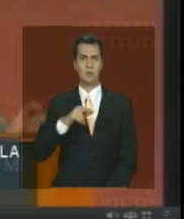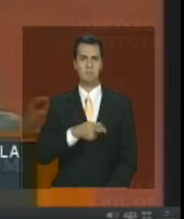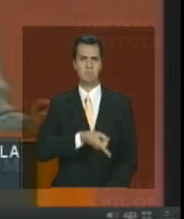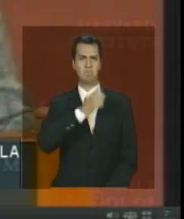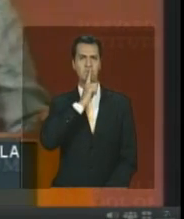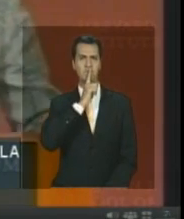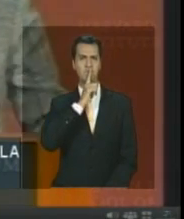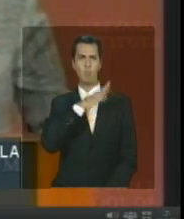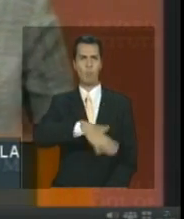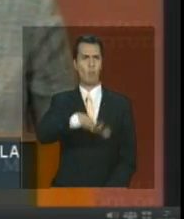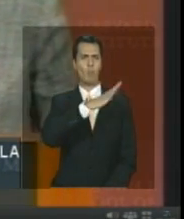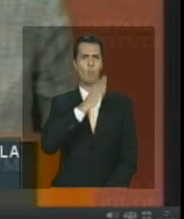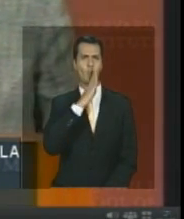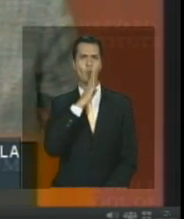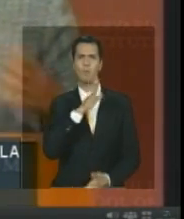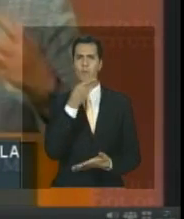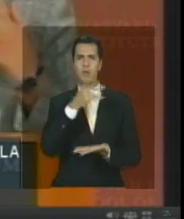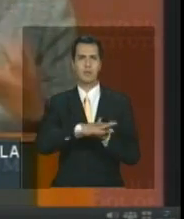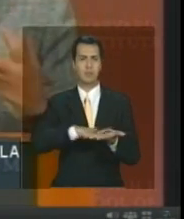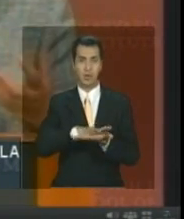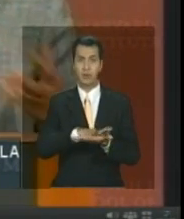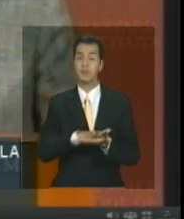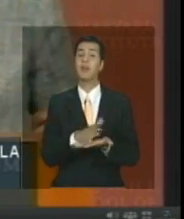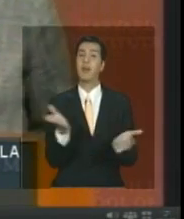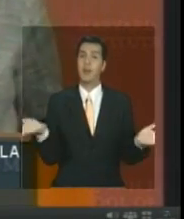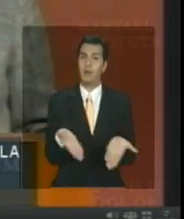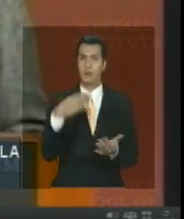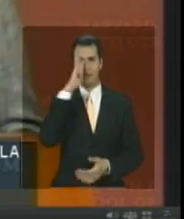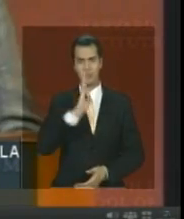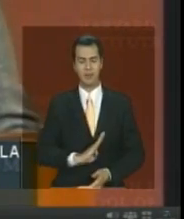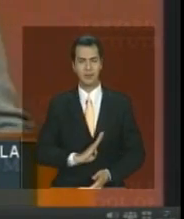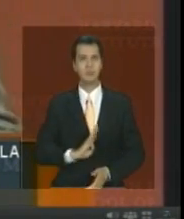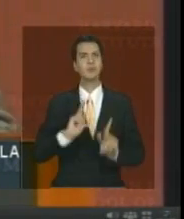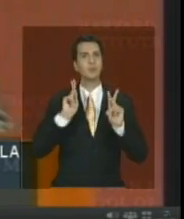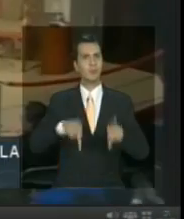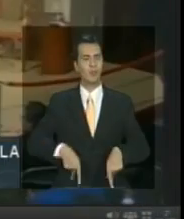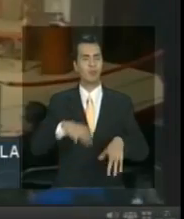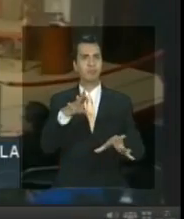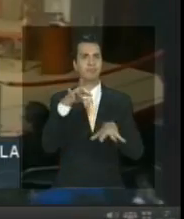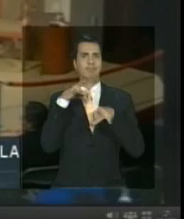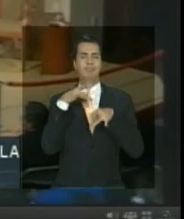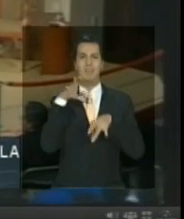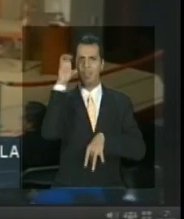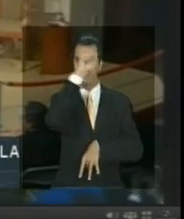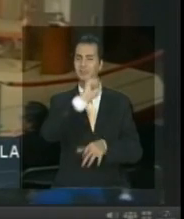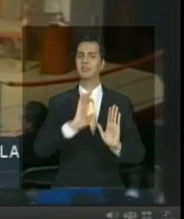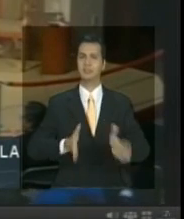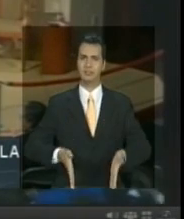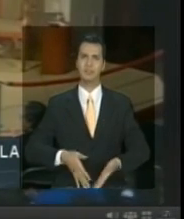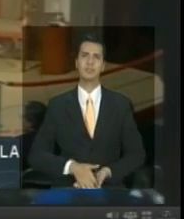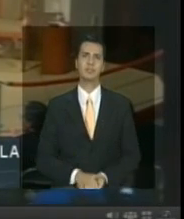nós incorporamos no Brasil, porque o povo aprendeu isso.